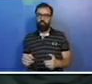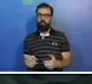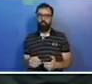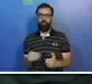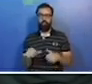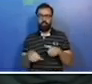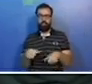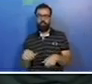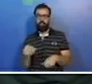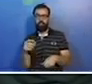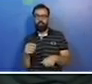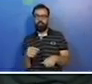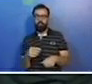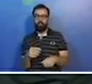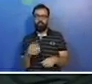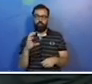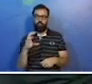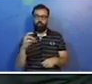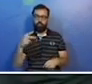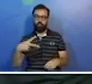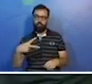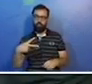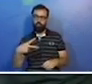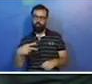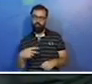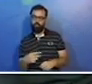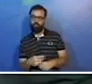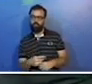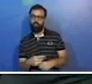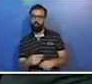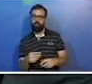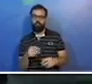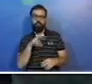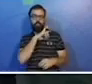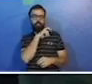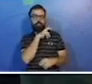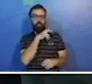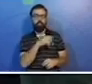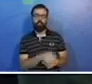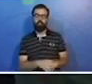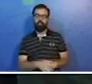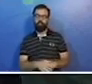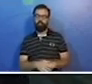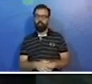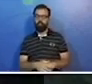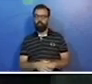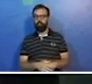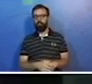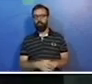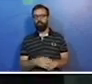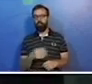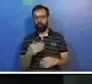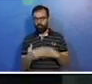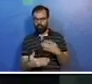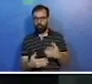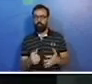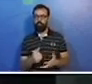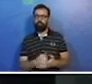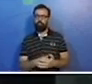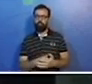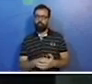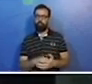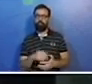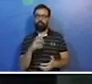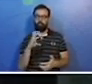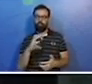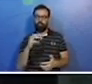mudava, consumidor secundário. Quem se alimentava do coelhinho? A cobra. Continuava porque aqui tinha